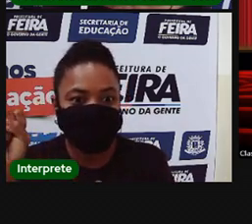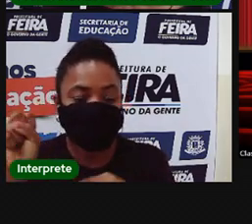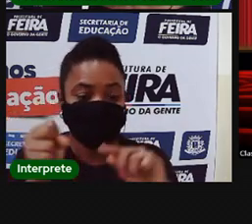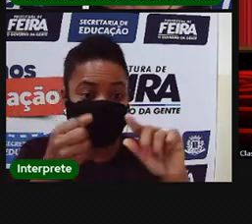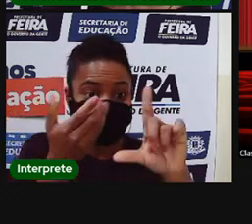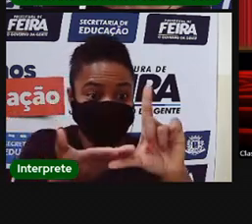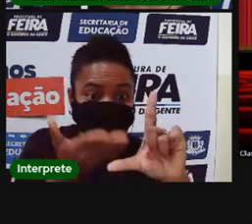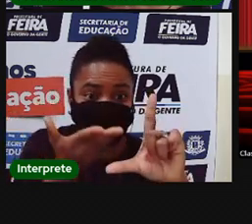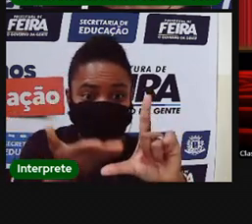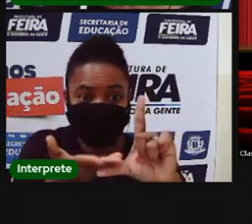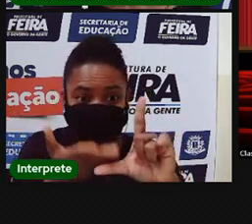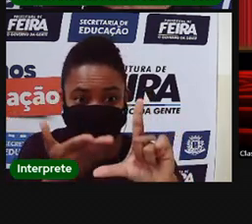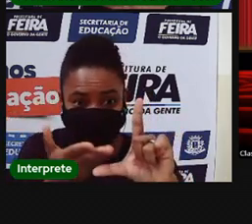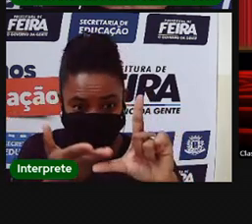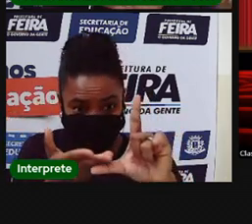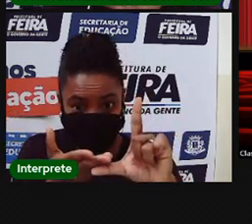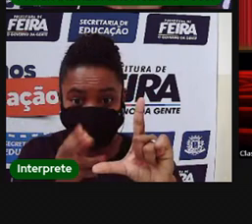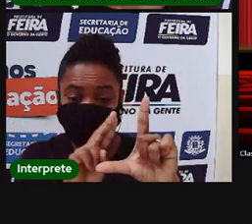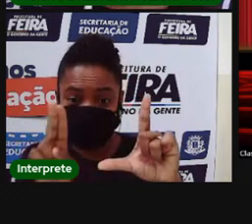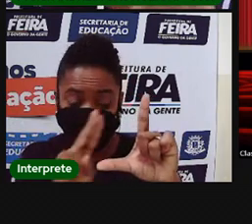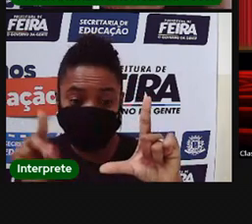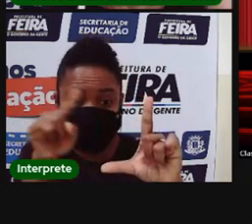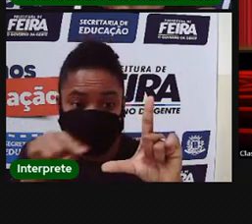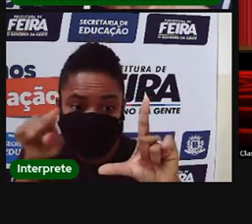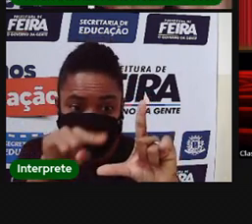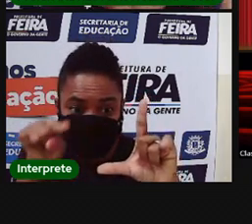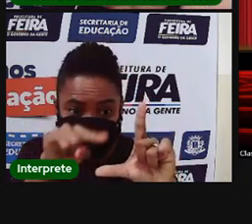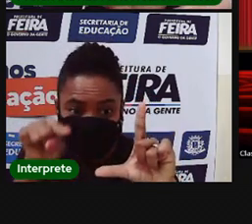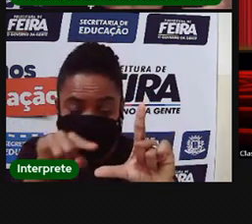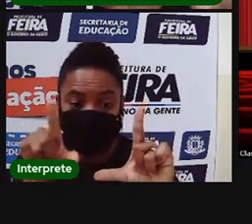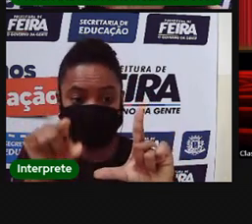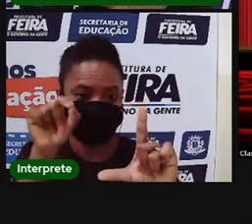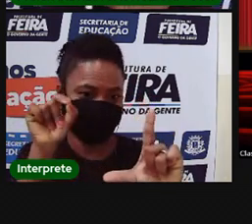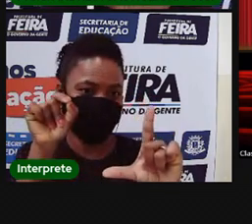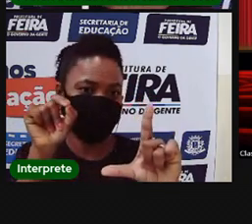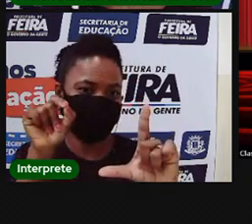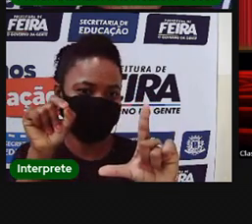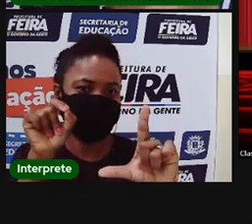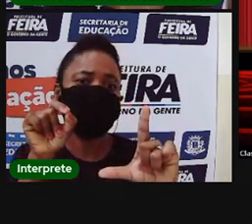Random Name Picker, que é essa roleta que ela é